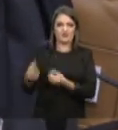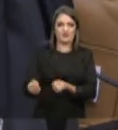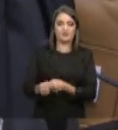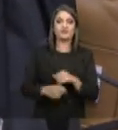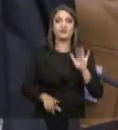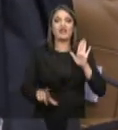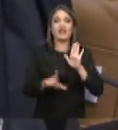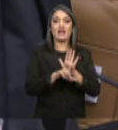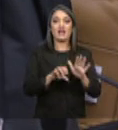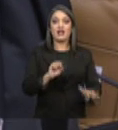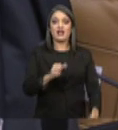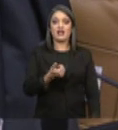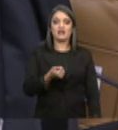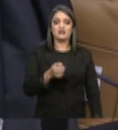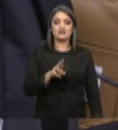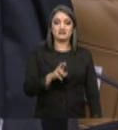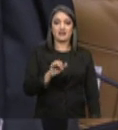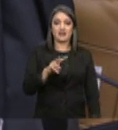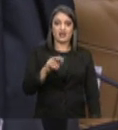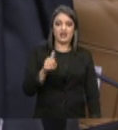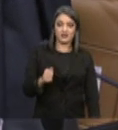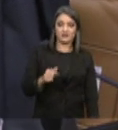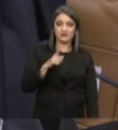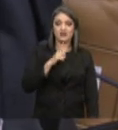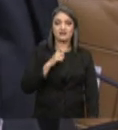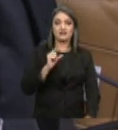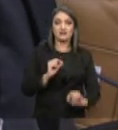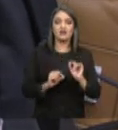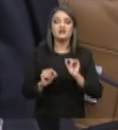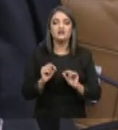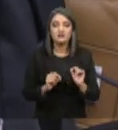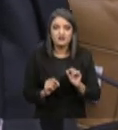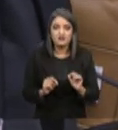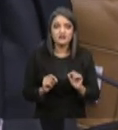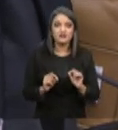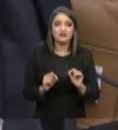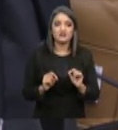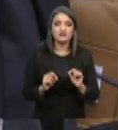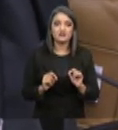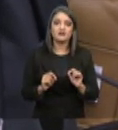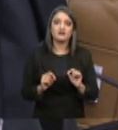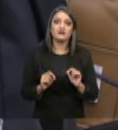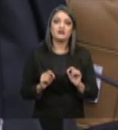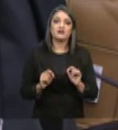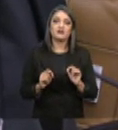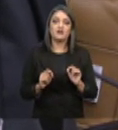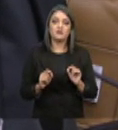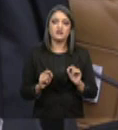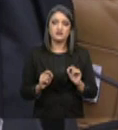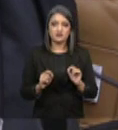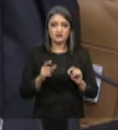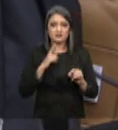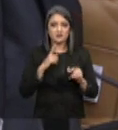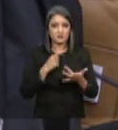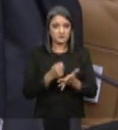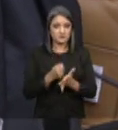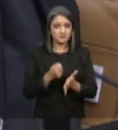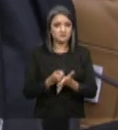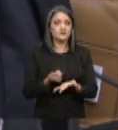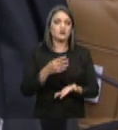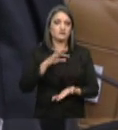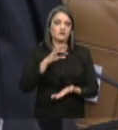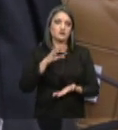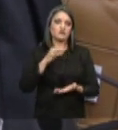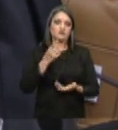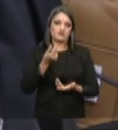por exemplo o liberalismo possível em Rui deixou ainda inscrita a exigência de renda mínima para